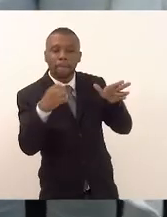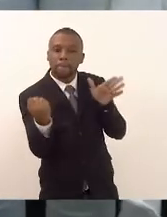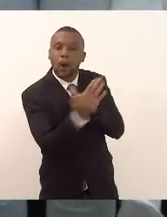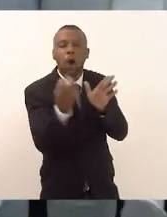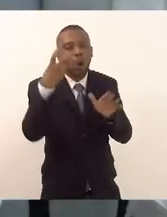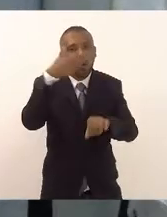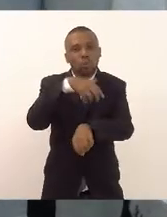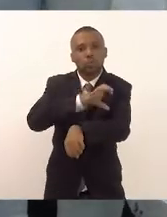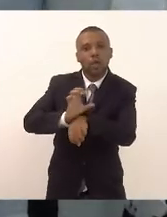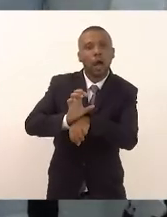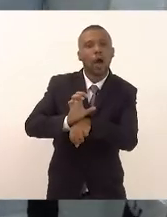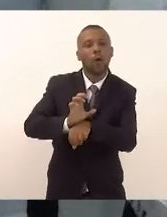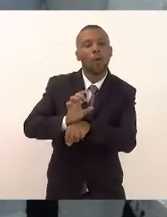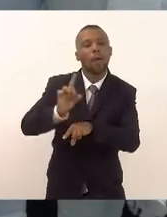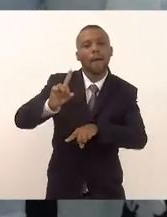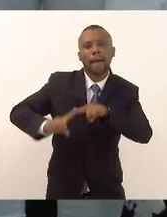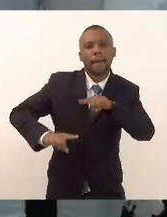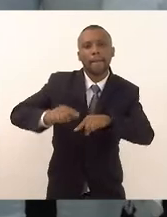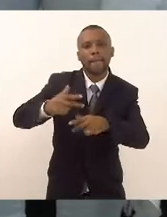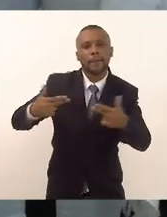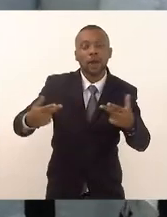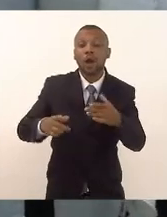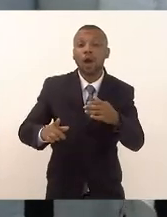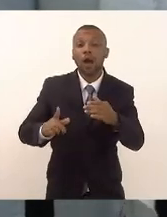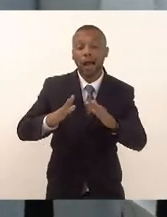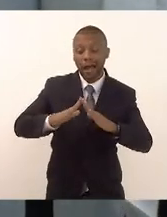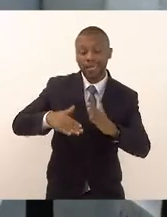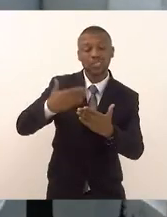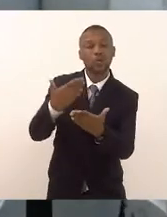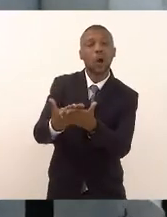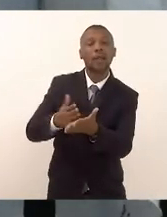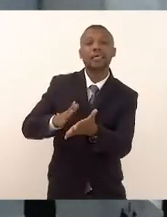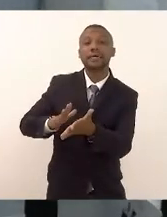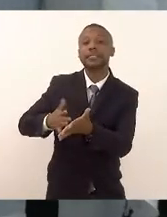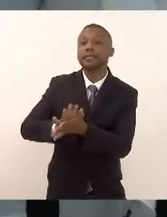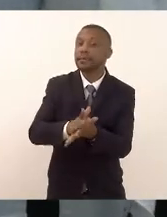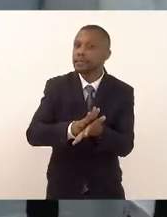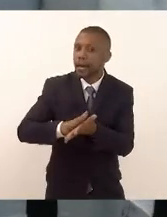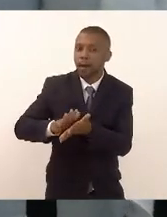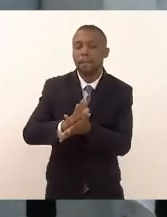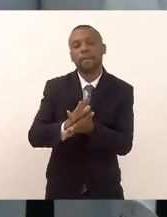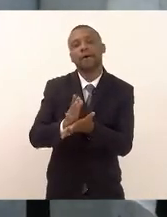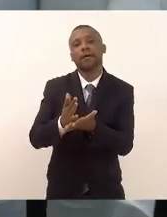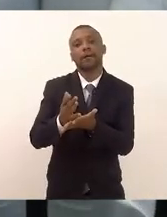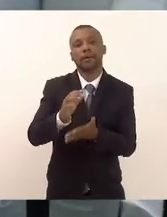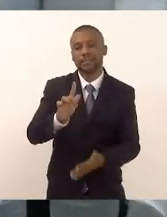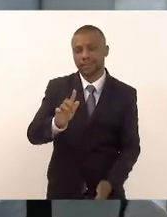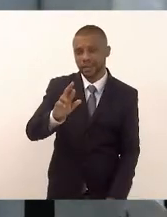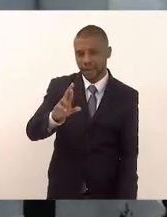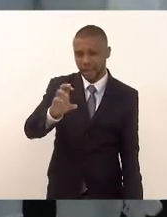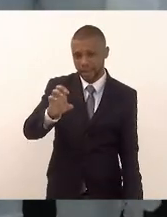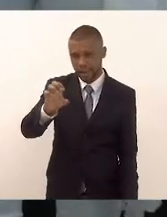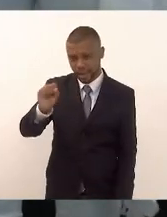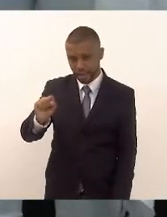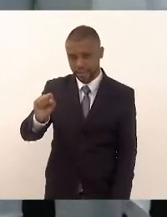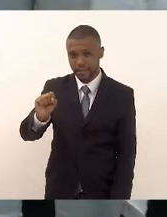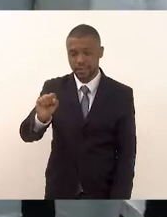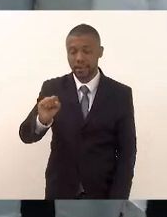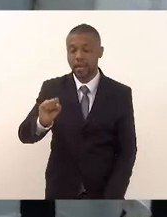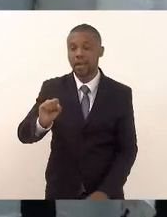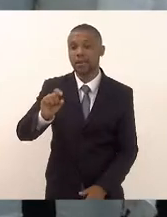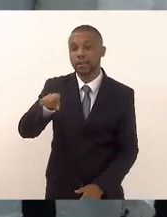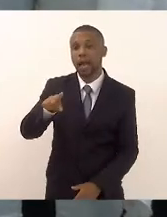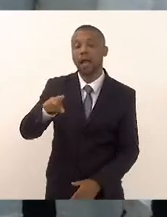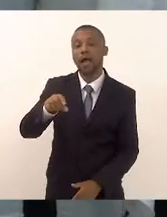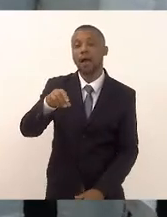do Estado do Rio de Janeiro o Grêmio Recreativo Escola de Samba Mocidade Independente